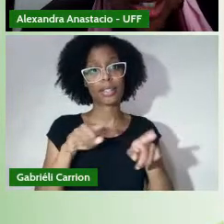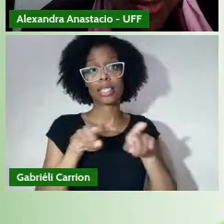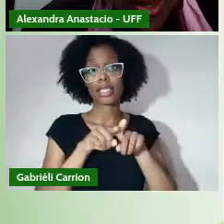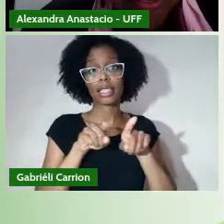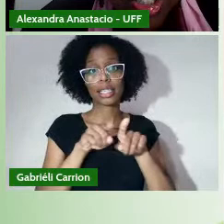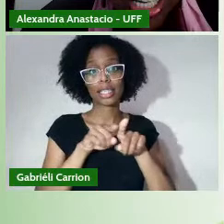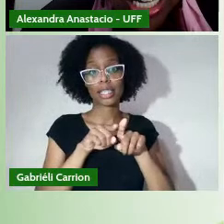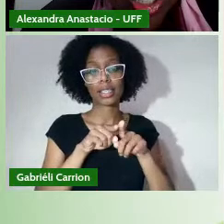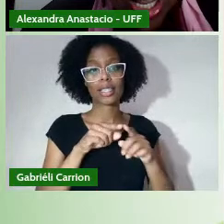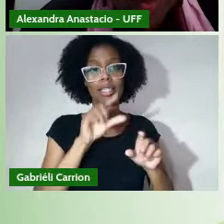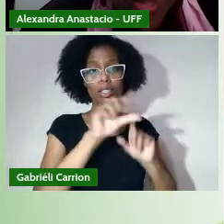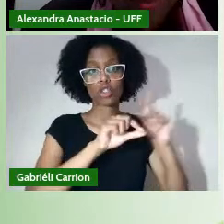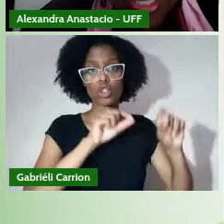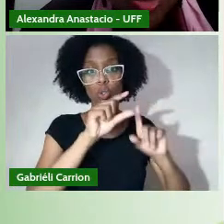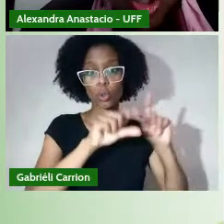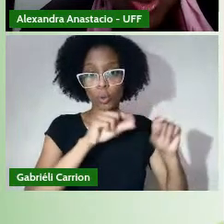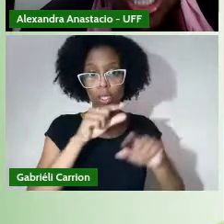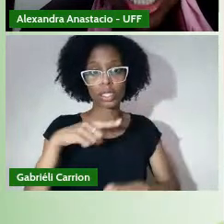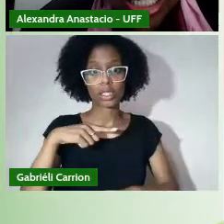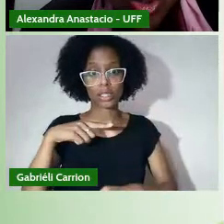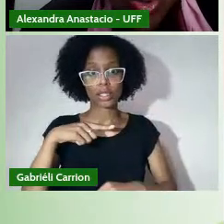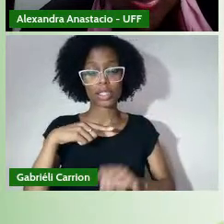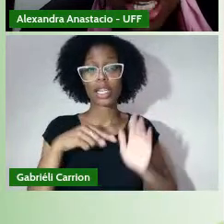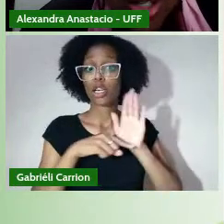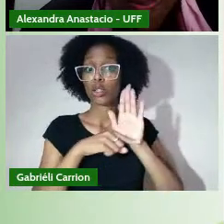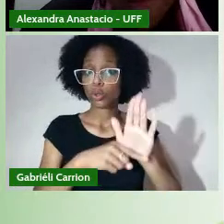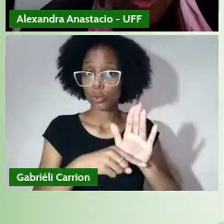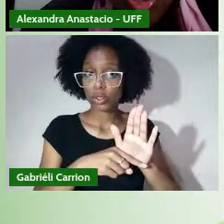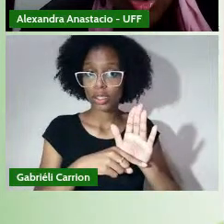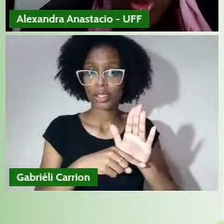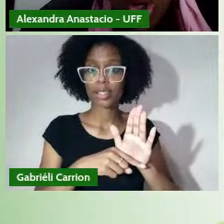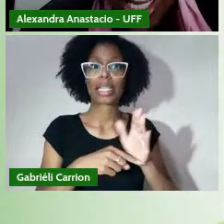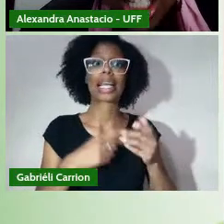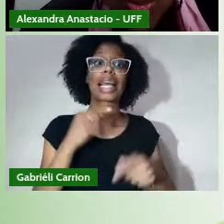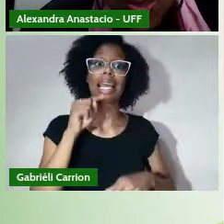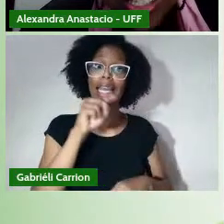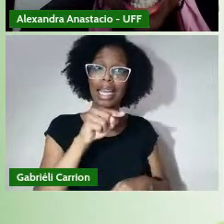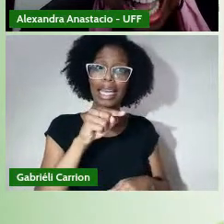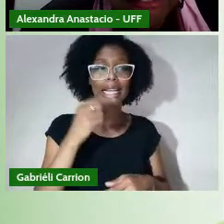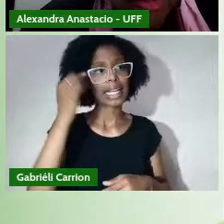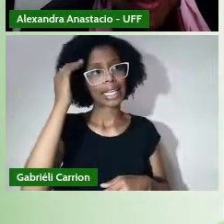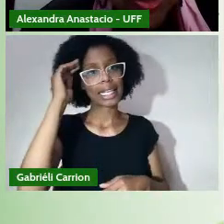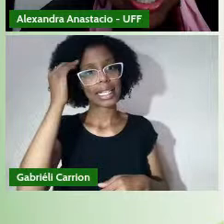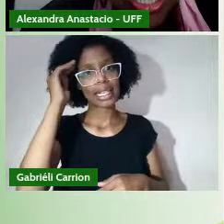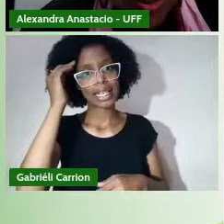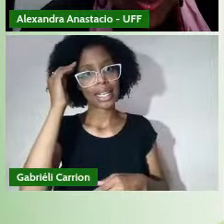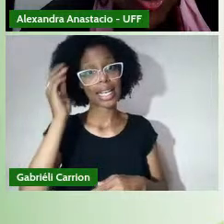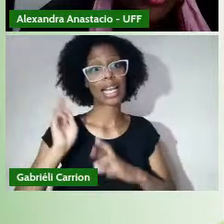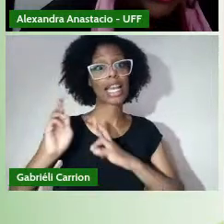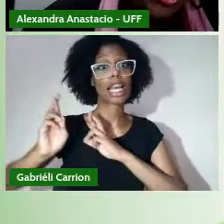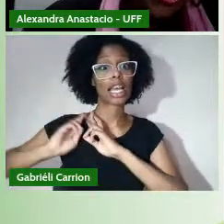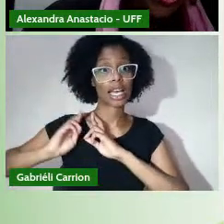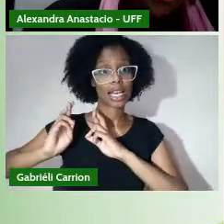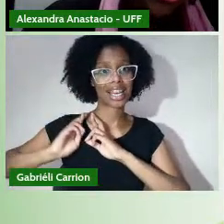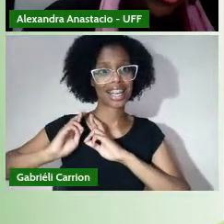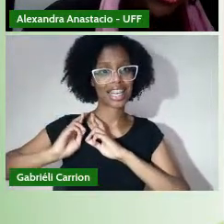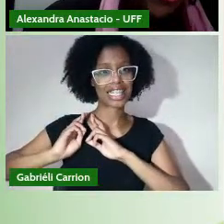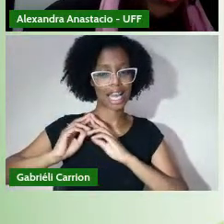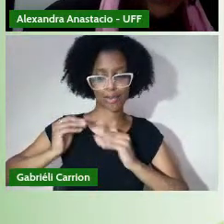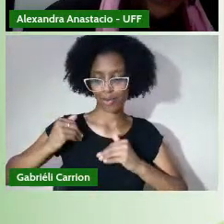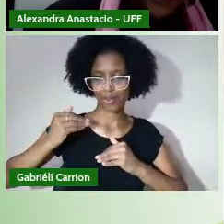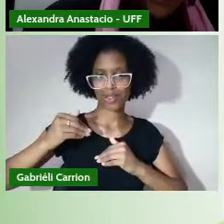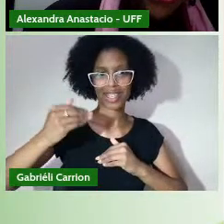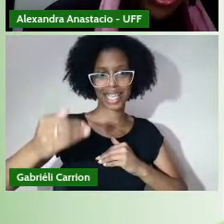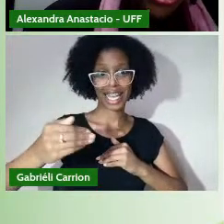optativos e eletivos, uma vez que eles permitem o estudante assumir o papel de corresponsável pelo seu percurso